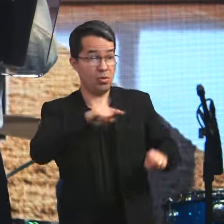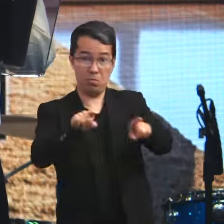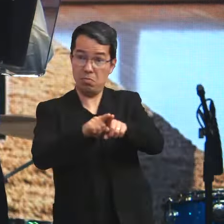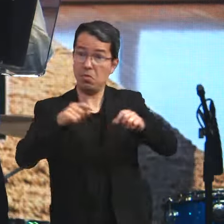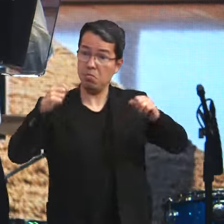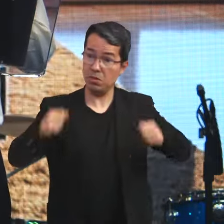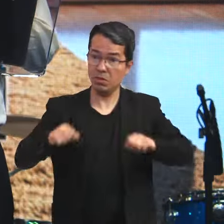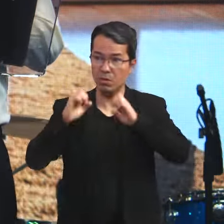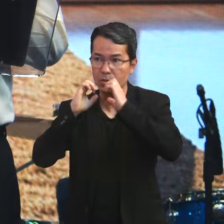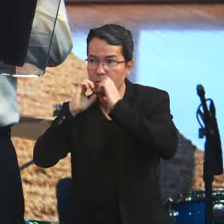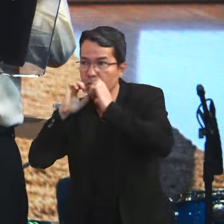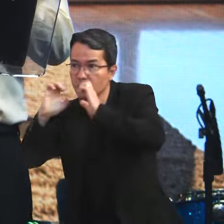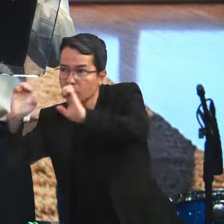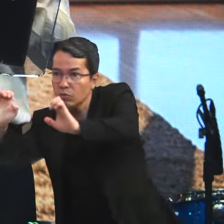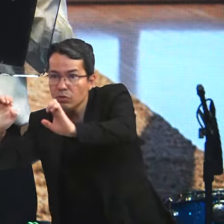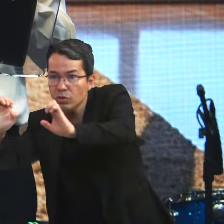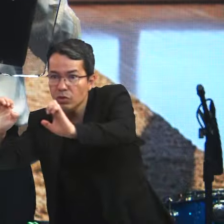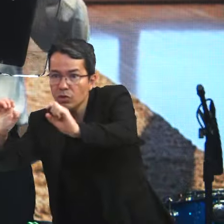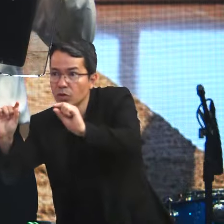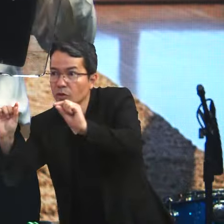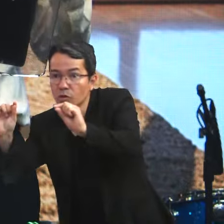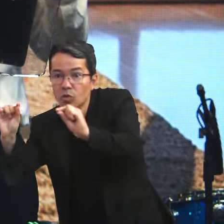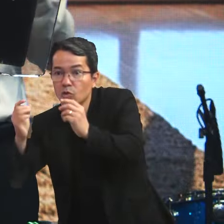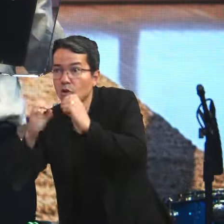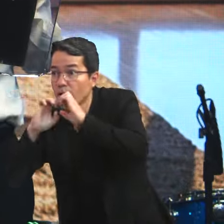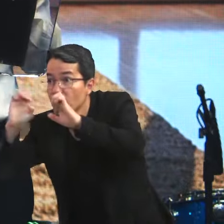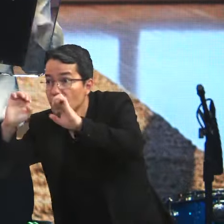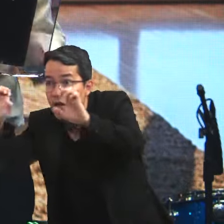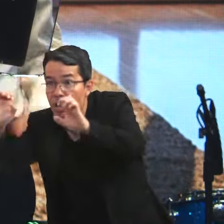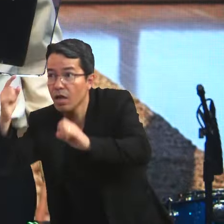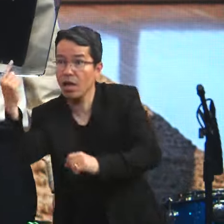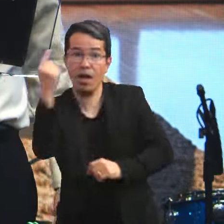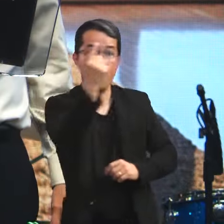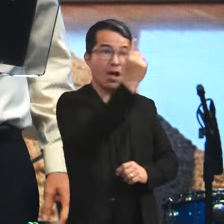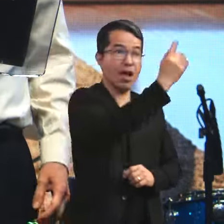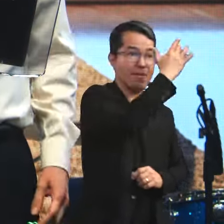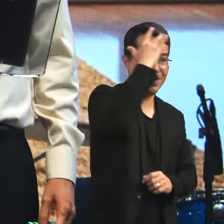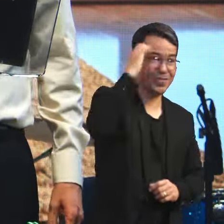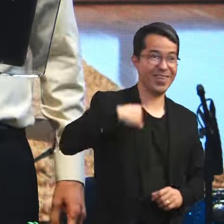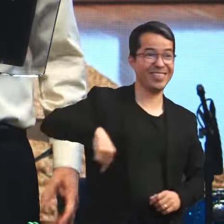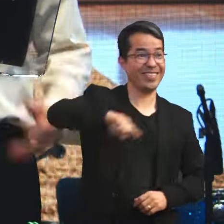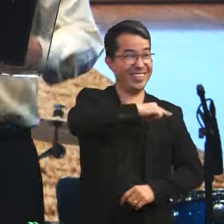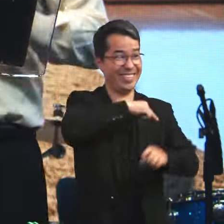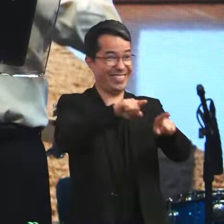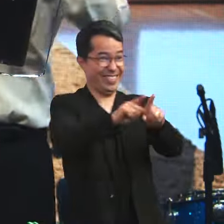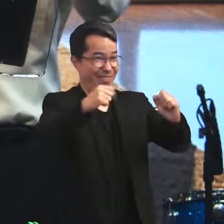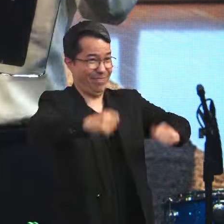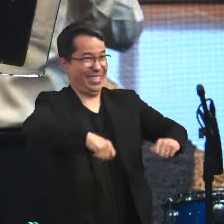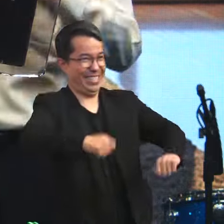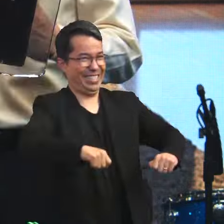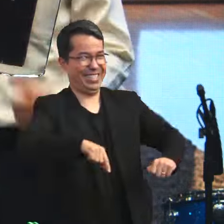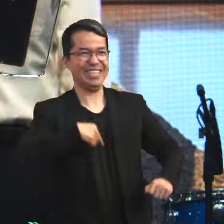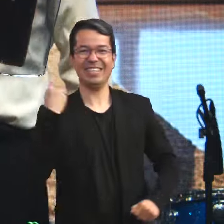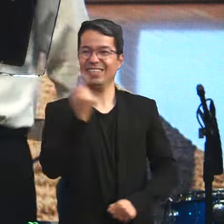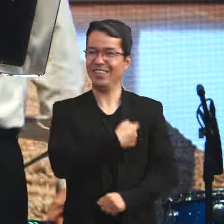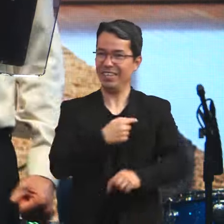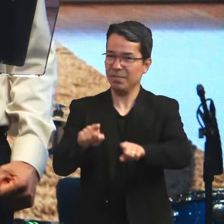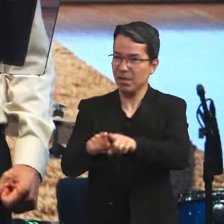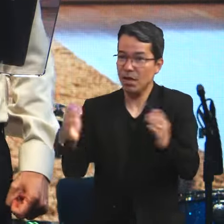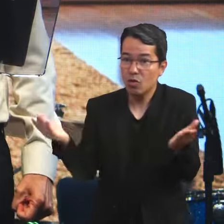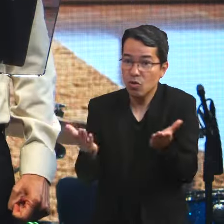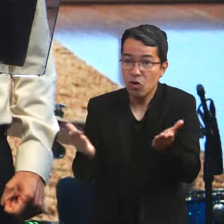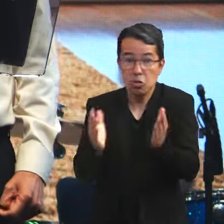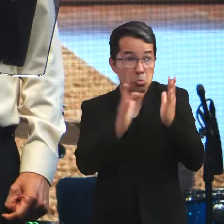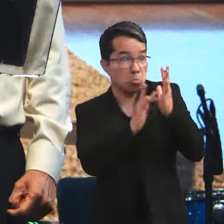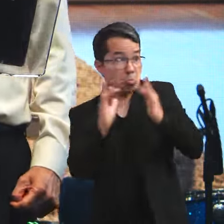porque levar o evangelho para outras pessoas para é uma tarefa para todo Cristão o que